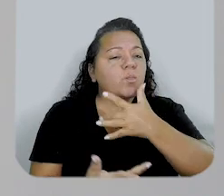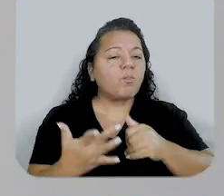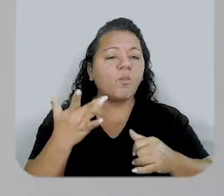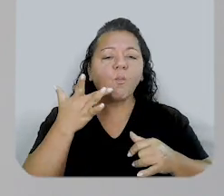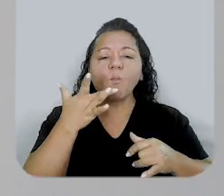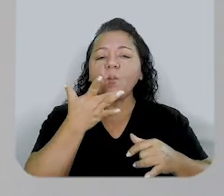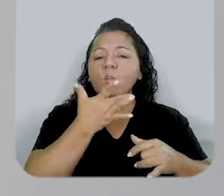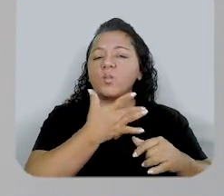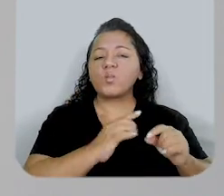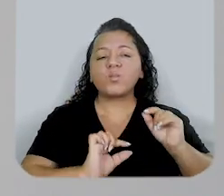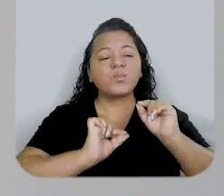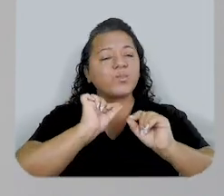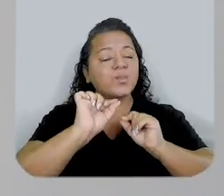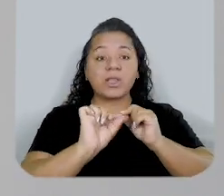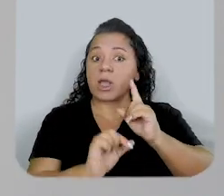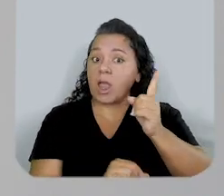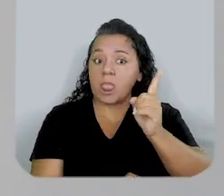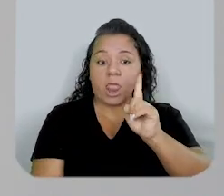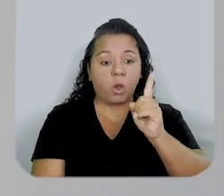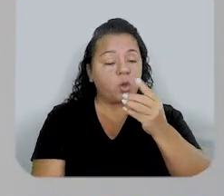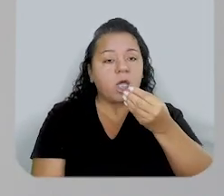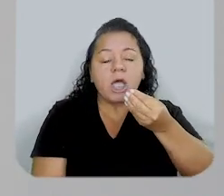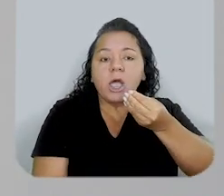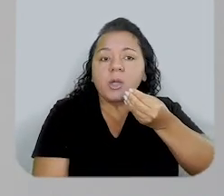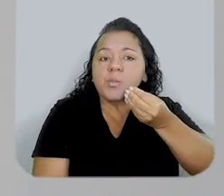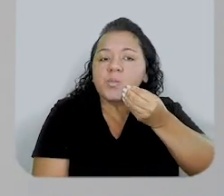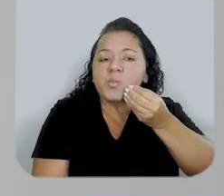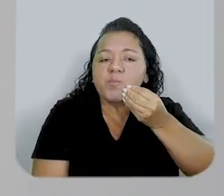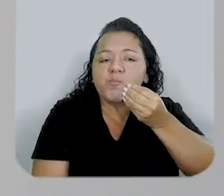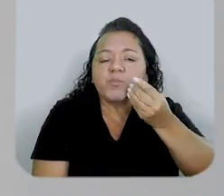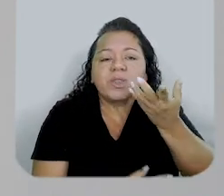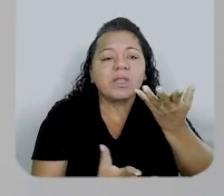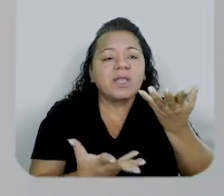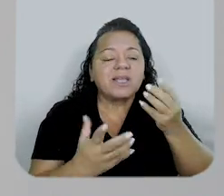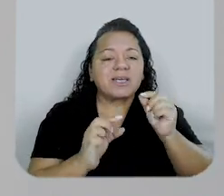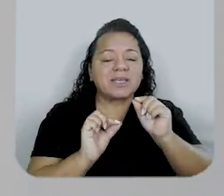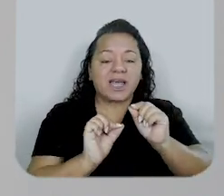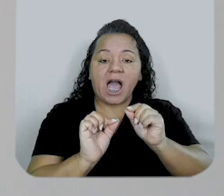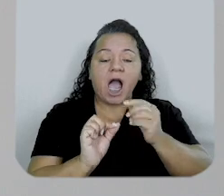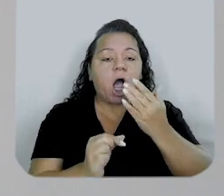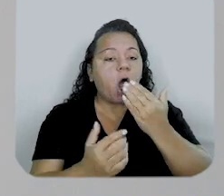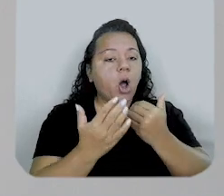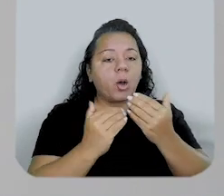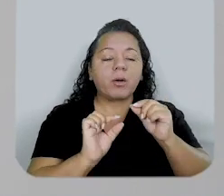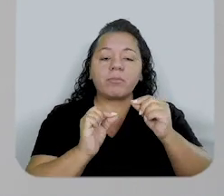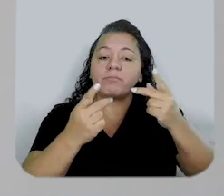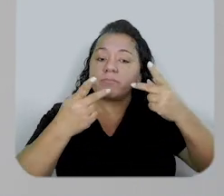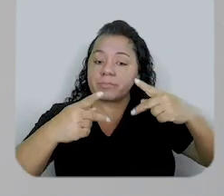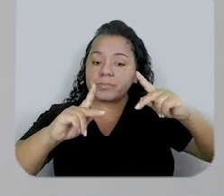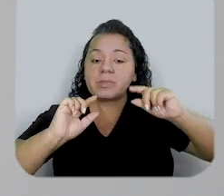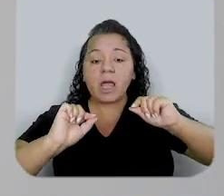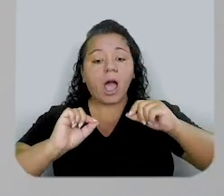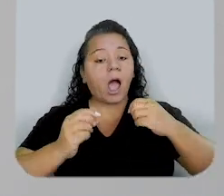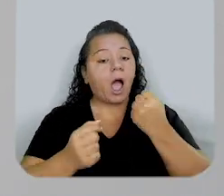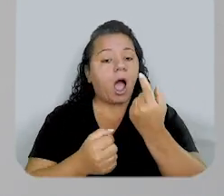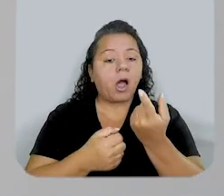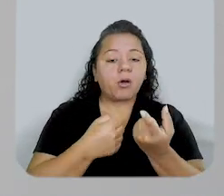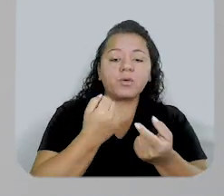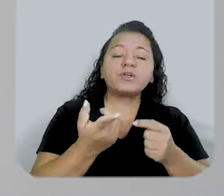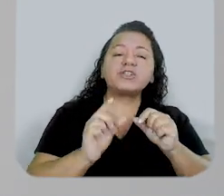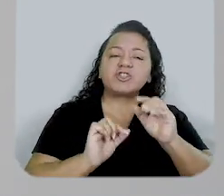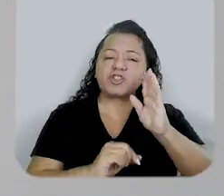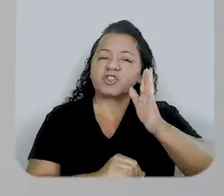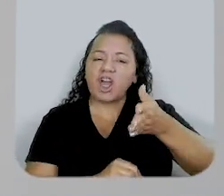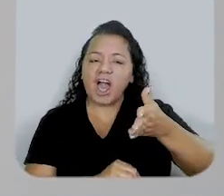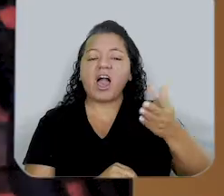tinham experimentado nenhuma comida desse. Alguns já vêm